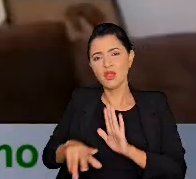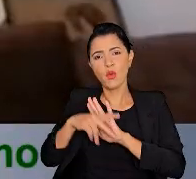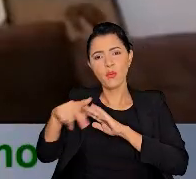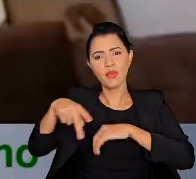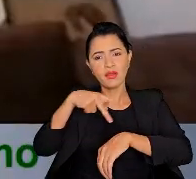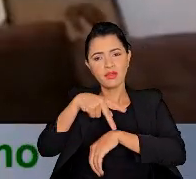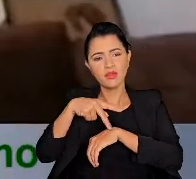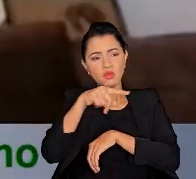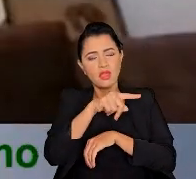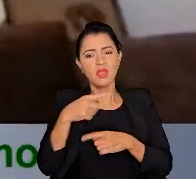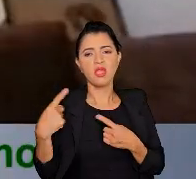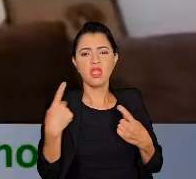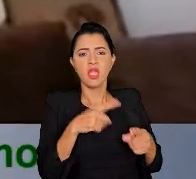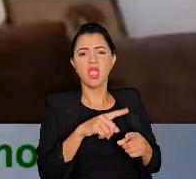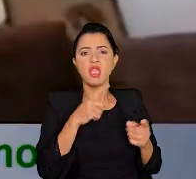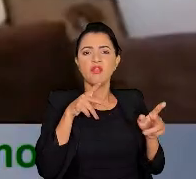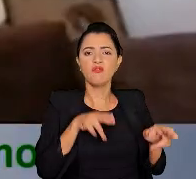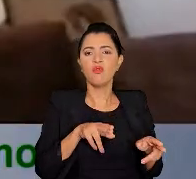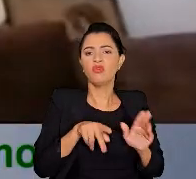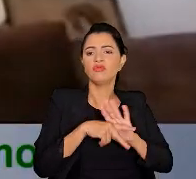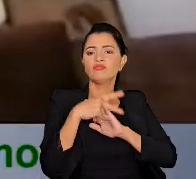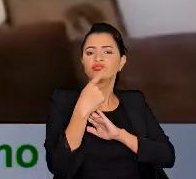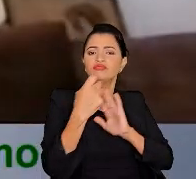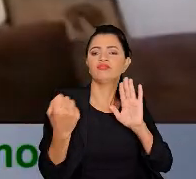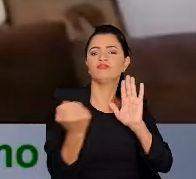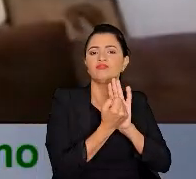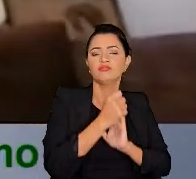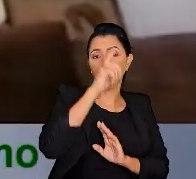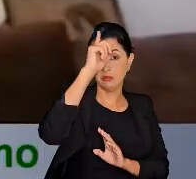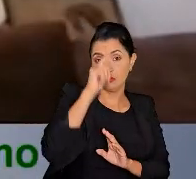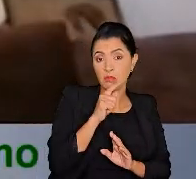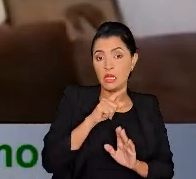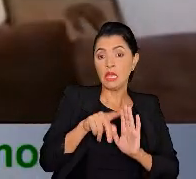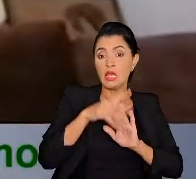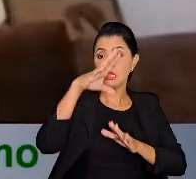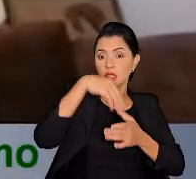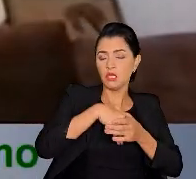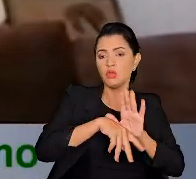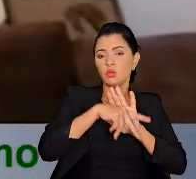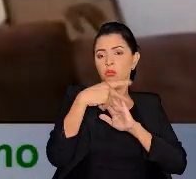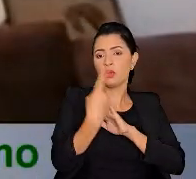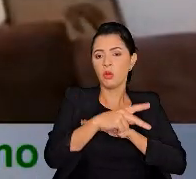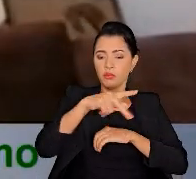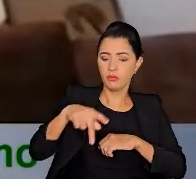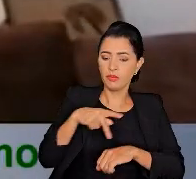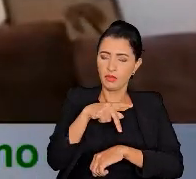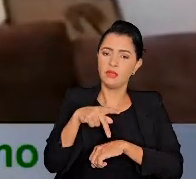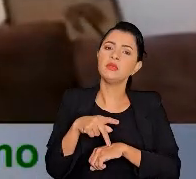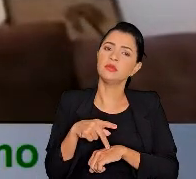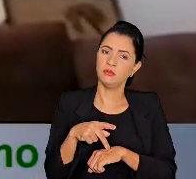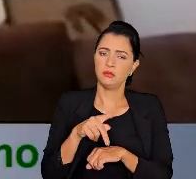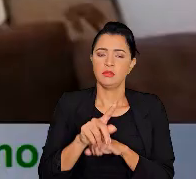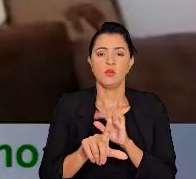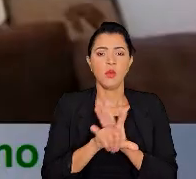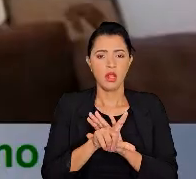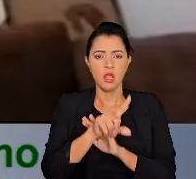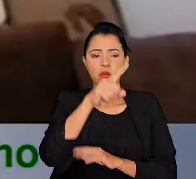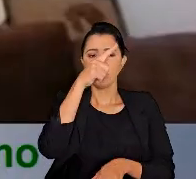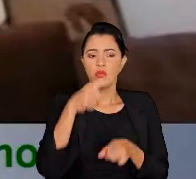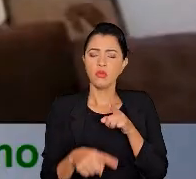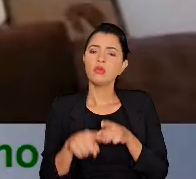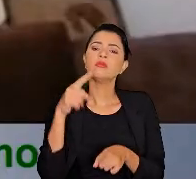foram considerados estrangeiros dentro do próprio país deles, ou seja, as leis